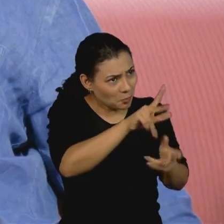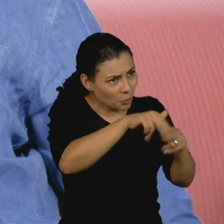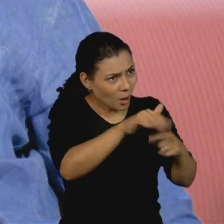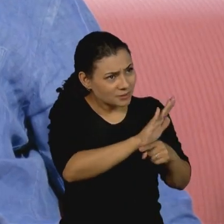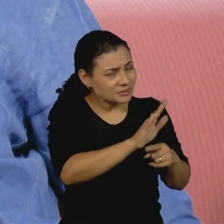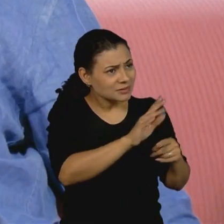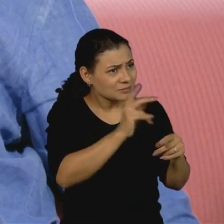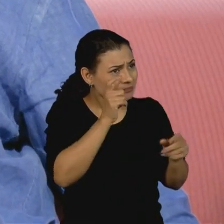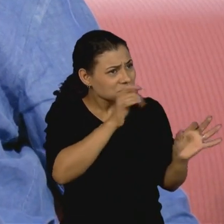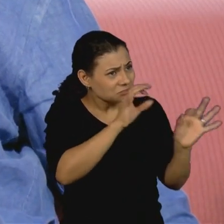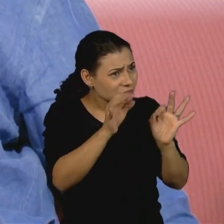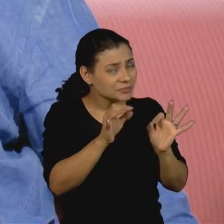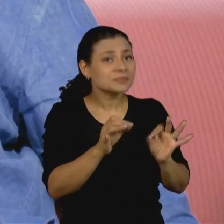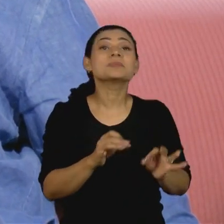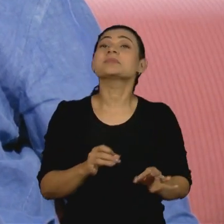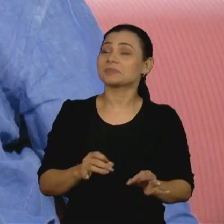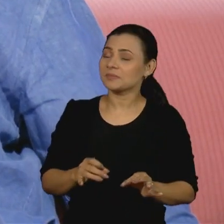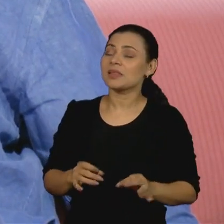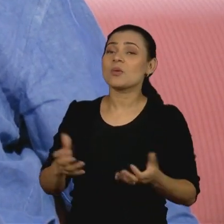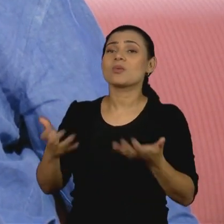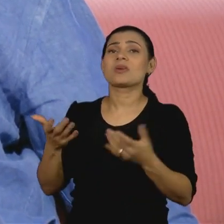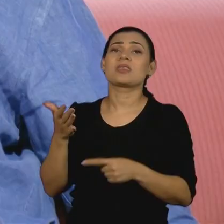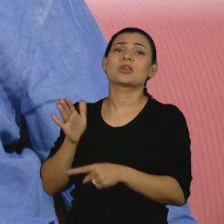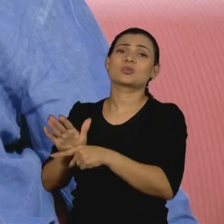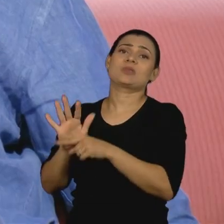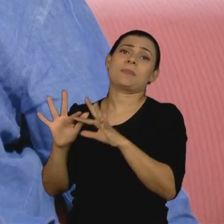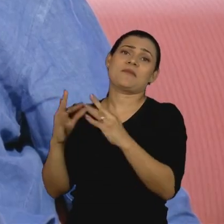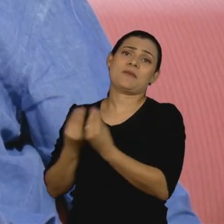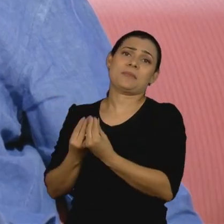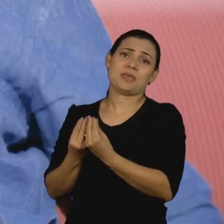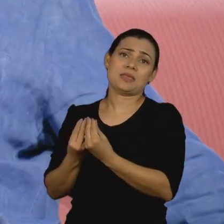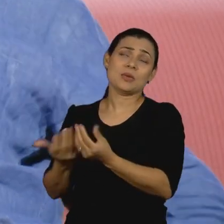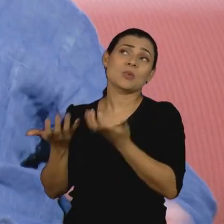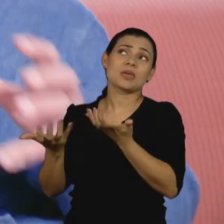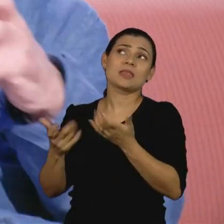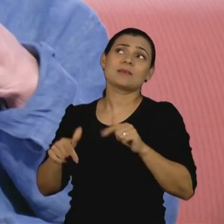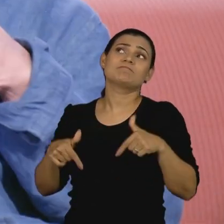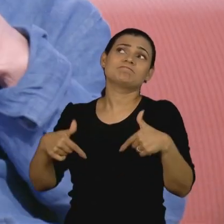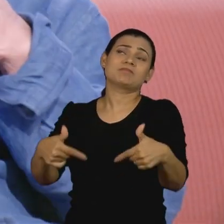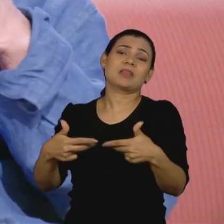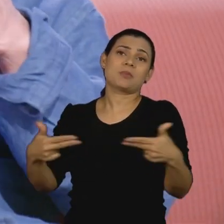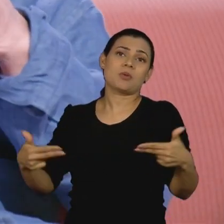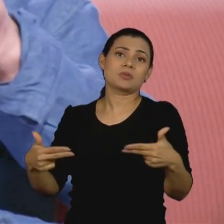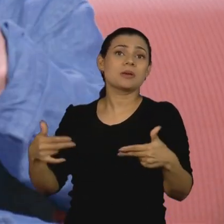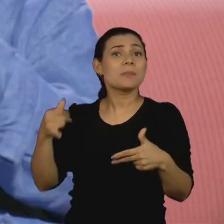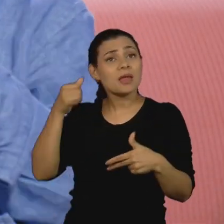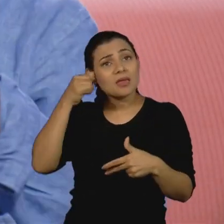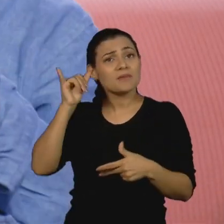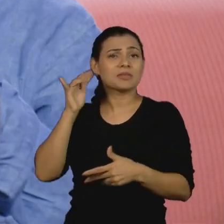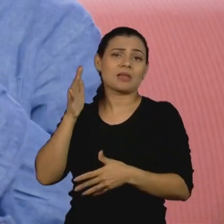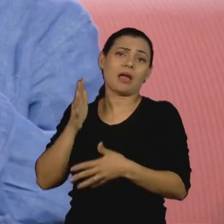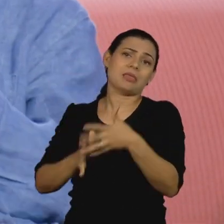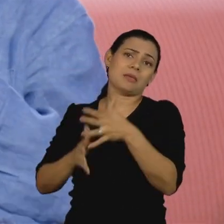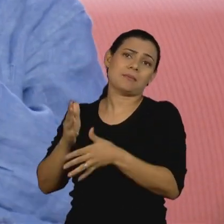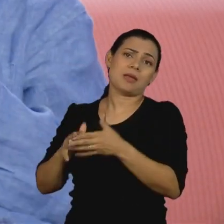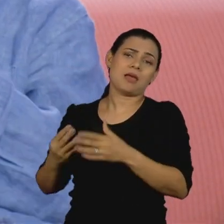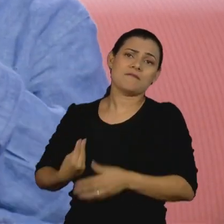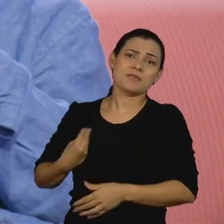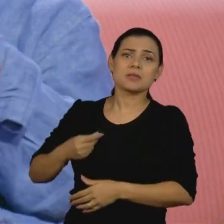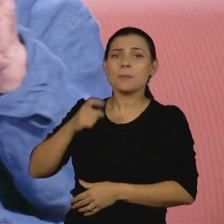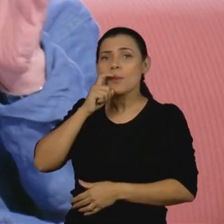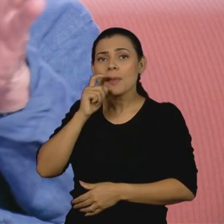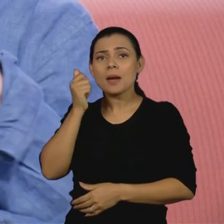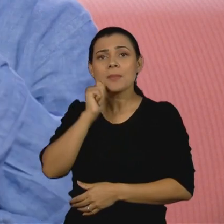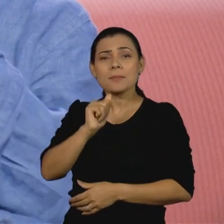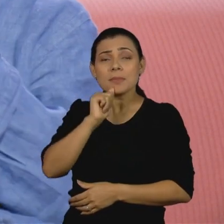Olha, eu só queria dar um jeito de ajudar minha família, de não complicar a vida do meu pai e da minha mãe. Eu